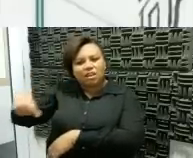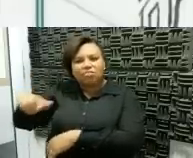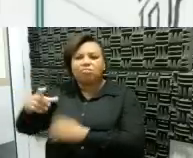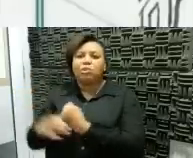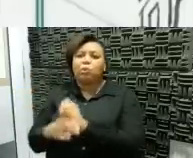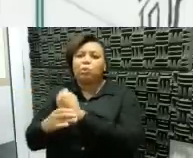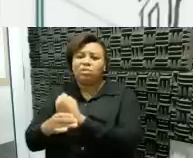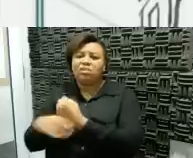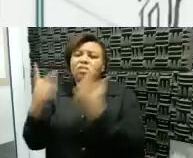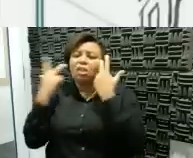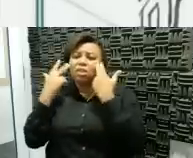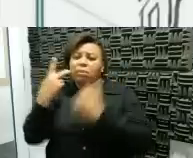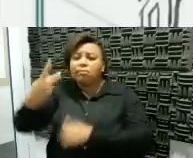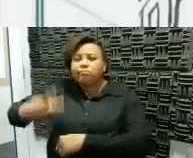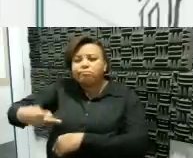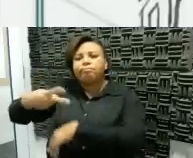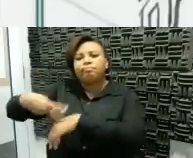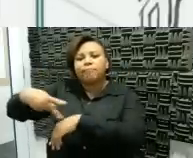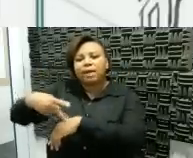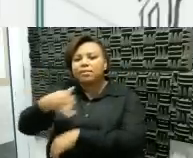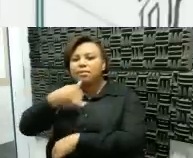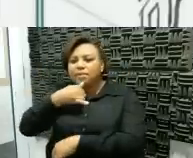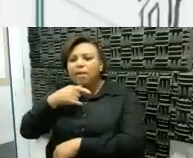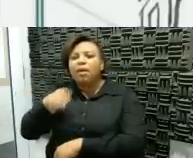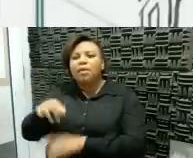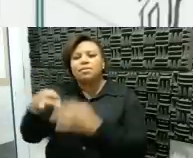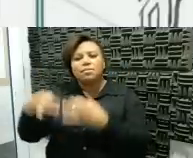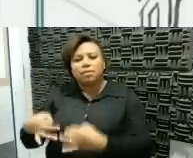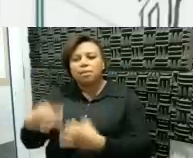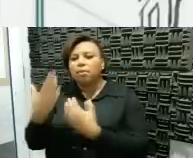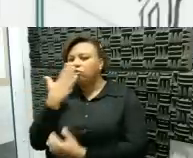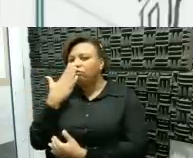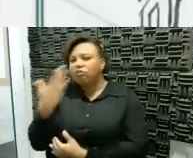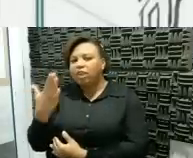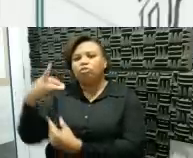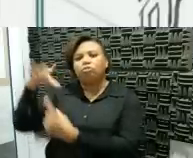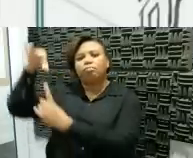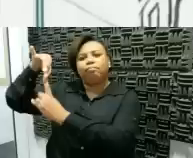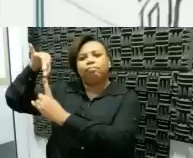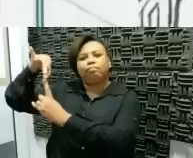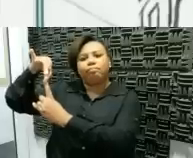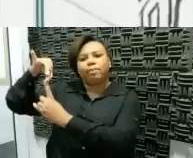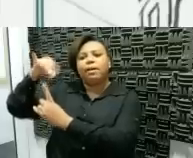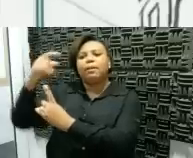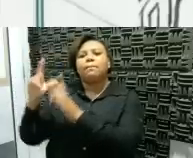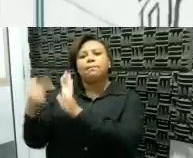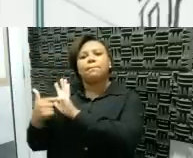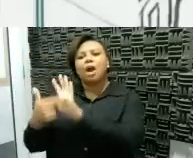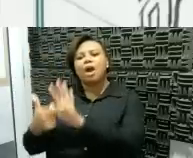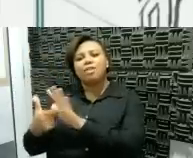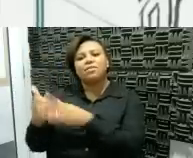no nosso país e exatamente eh em frente a uma placa né que indica que esse estacionamento é